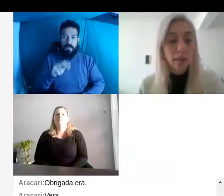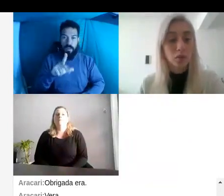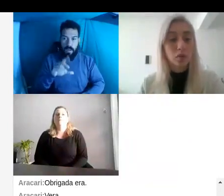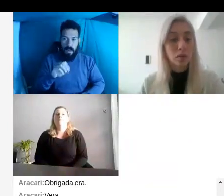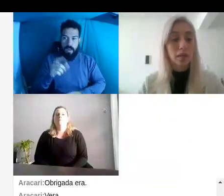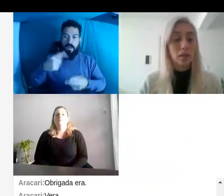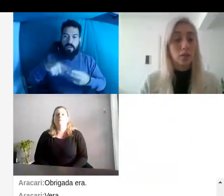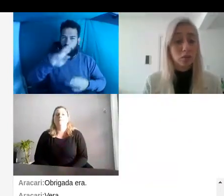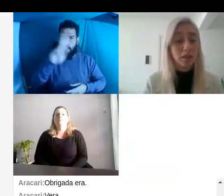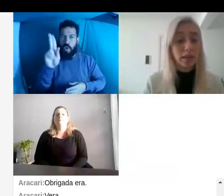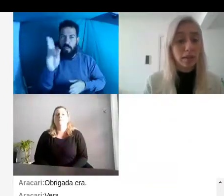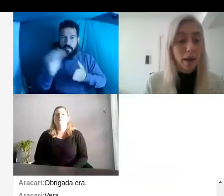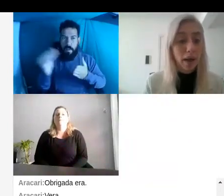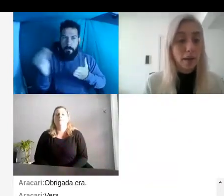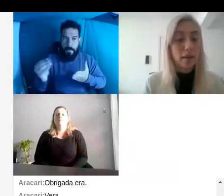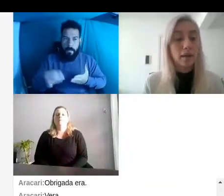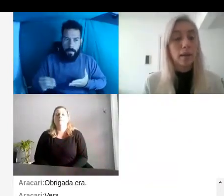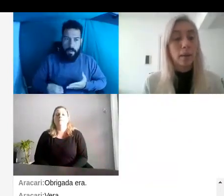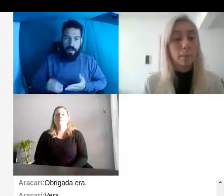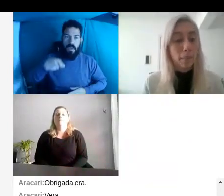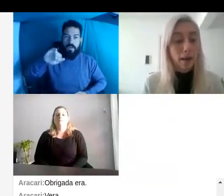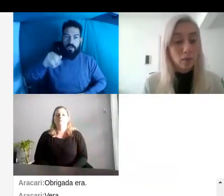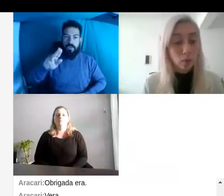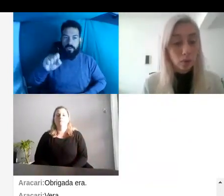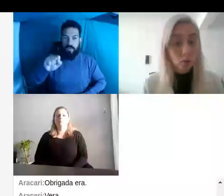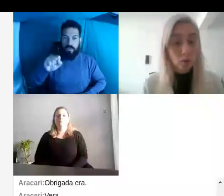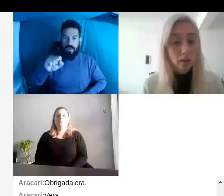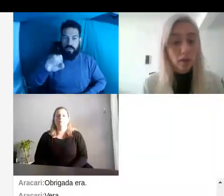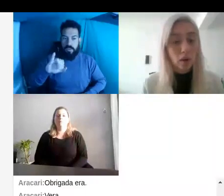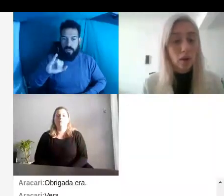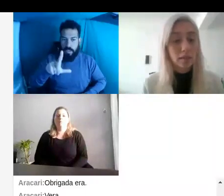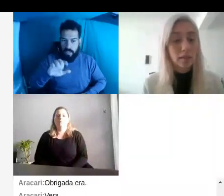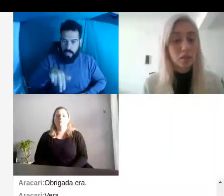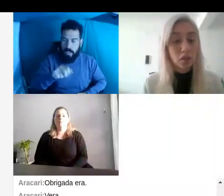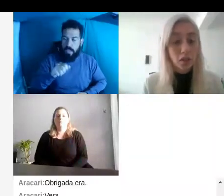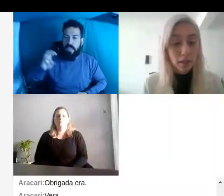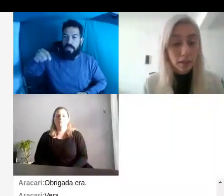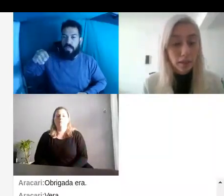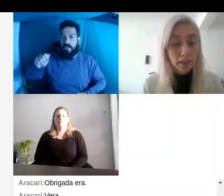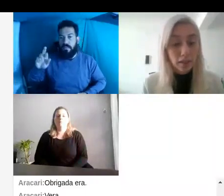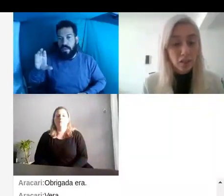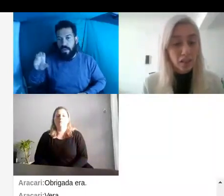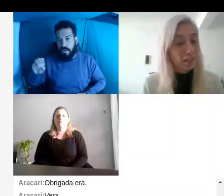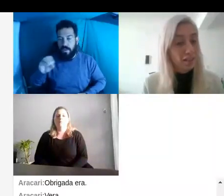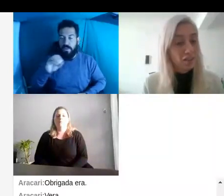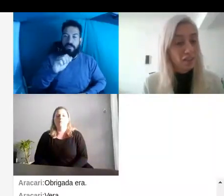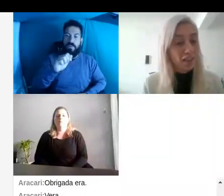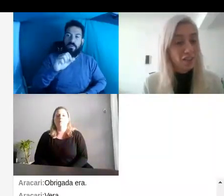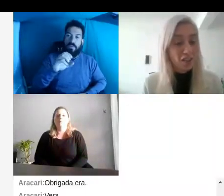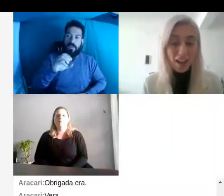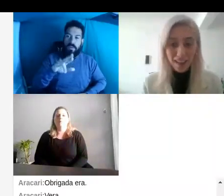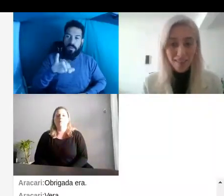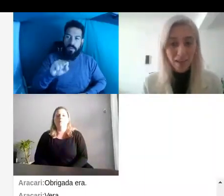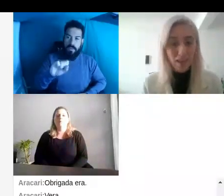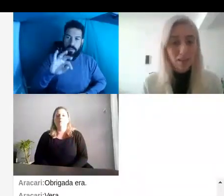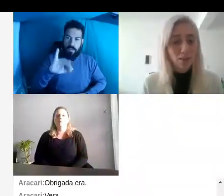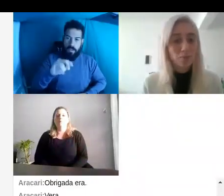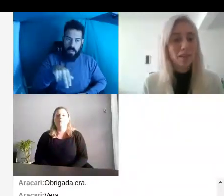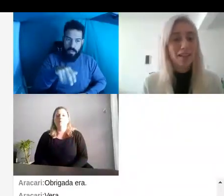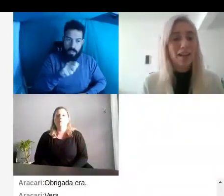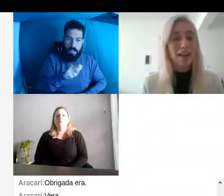Santana, Juscelene Braga, Marco Antônio de Queiroz, Cristiana Cherchiari, é